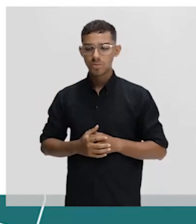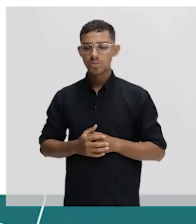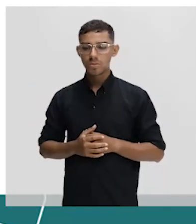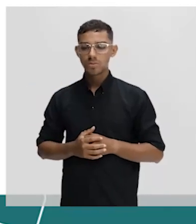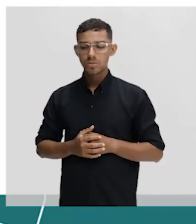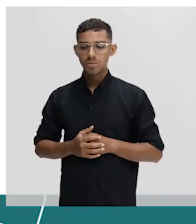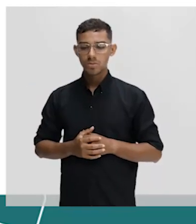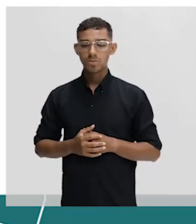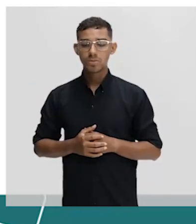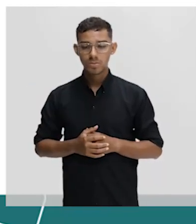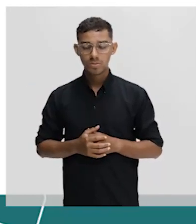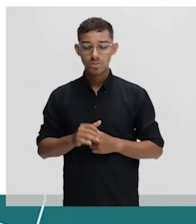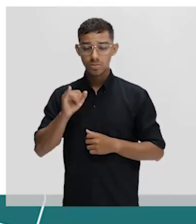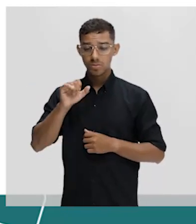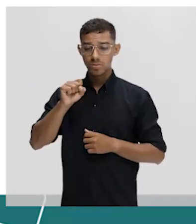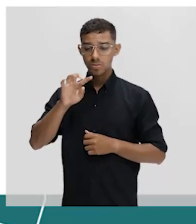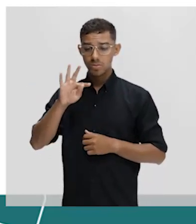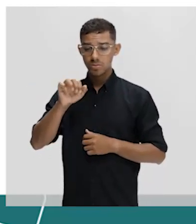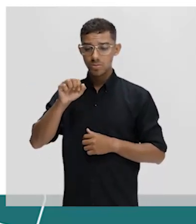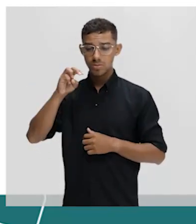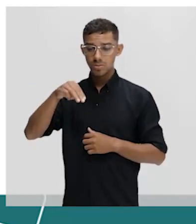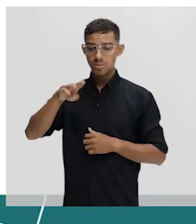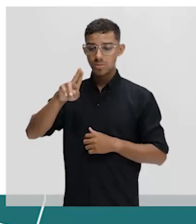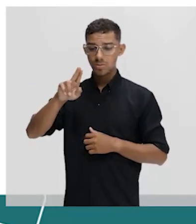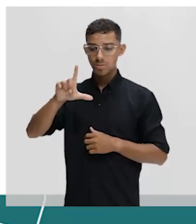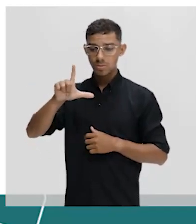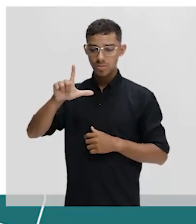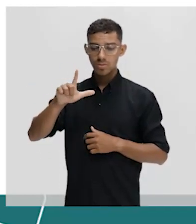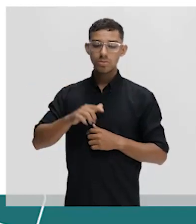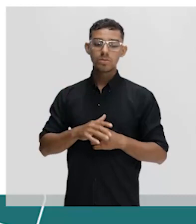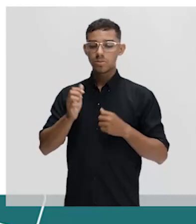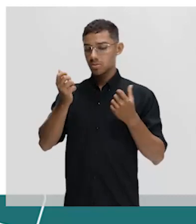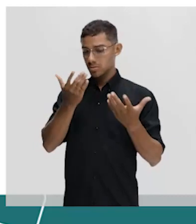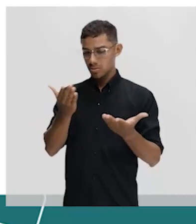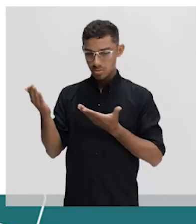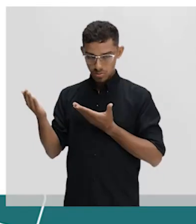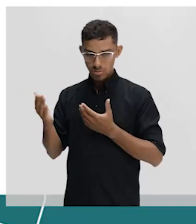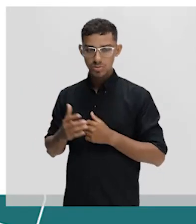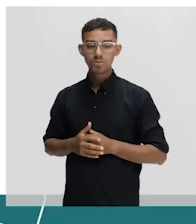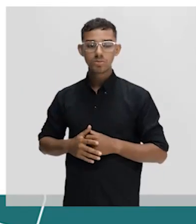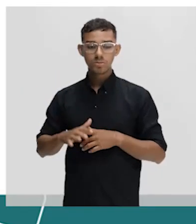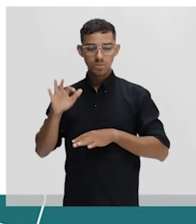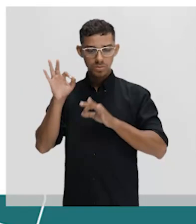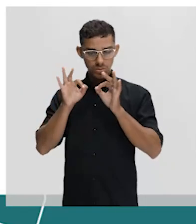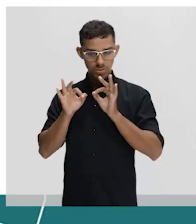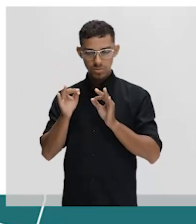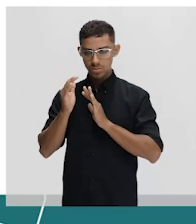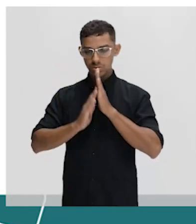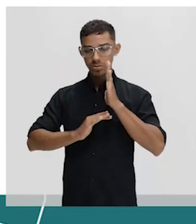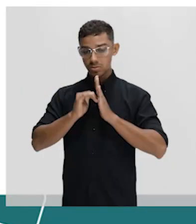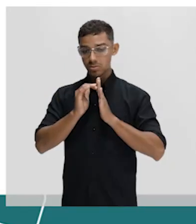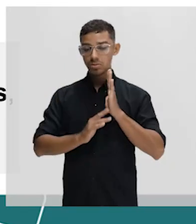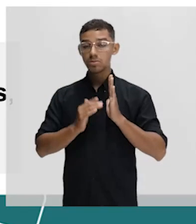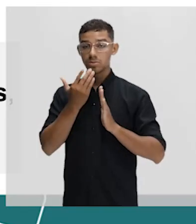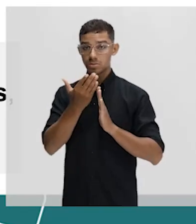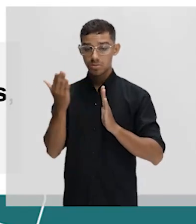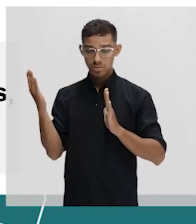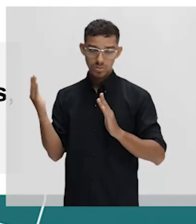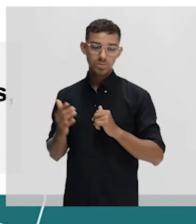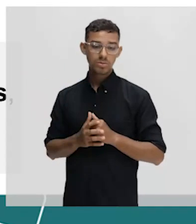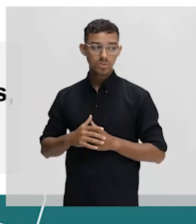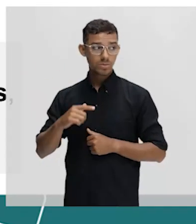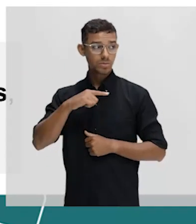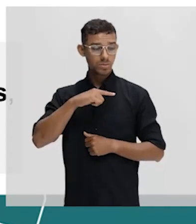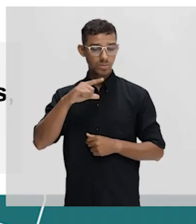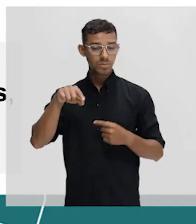E aí, essas partes pintadas são feitas com mosaicos. Vamos entrar no mosaico. Primeiro na pintura. A pintura em si, ela